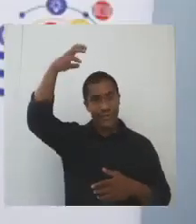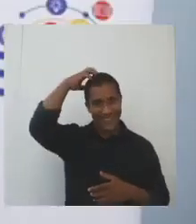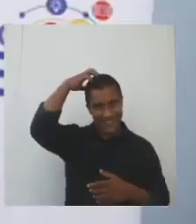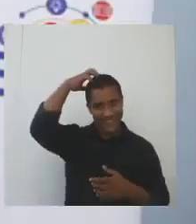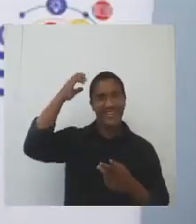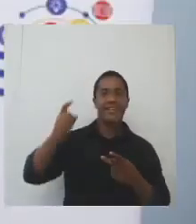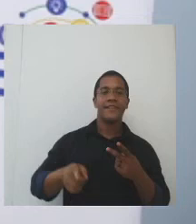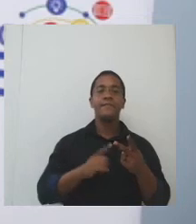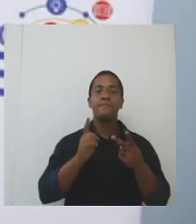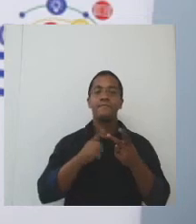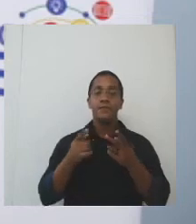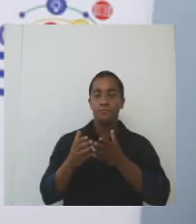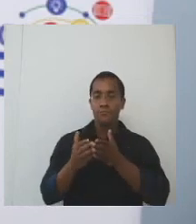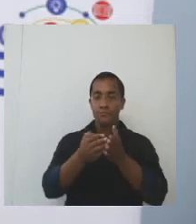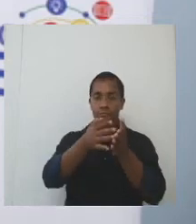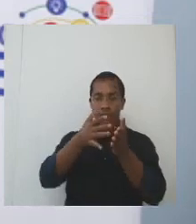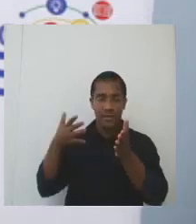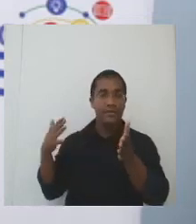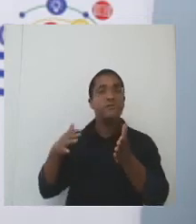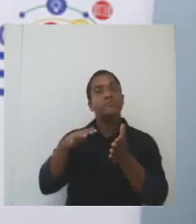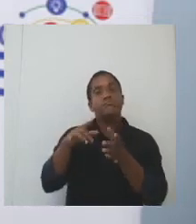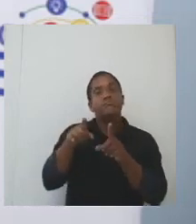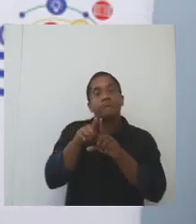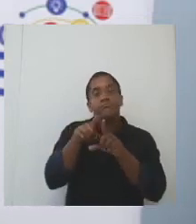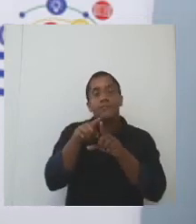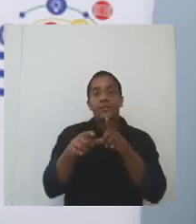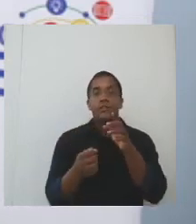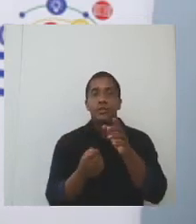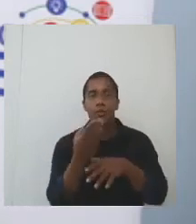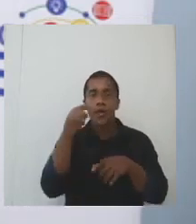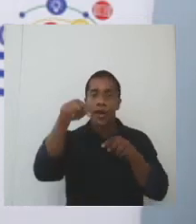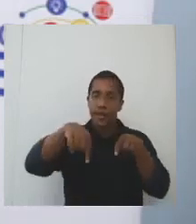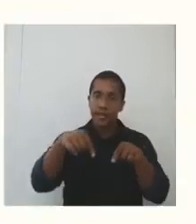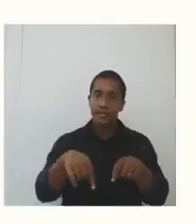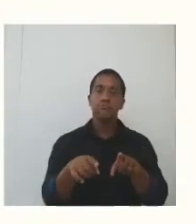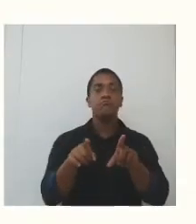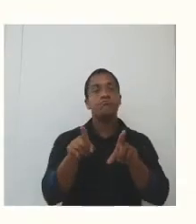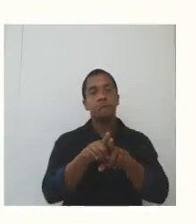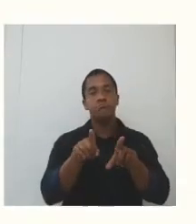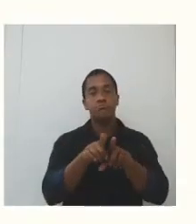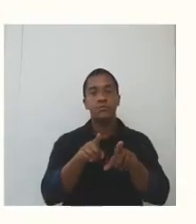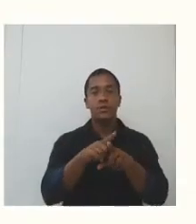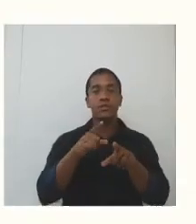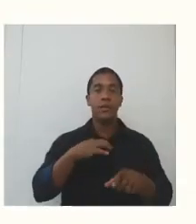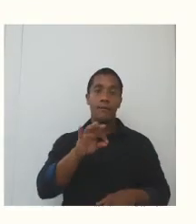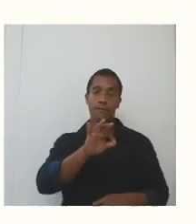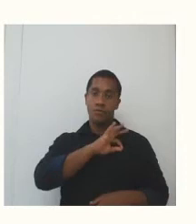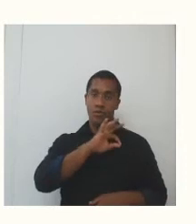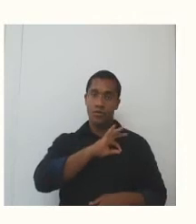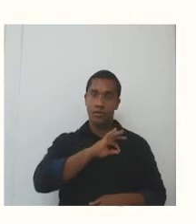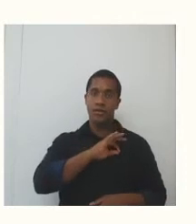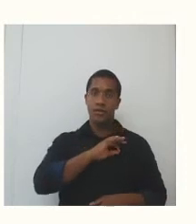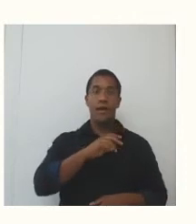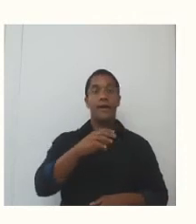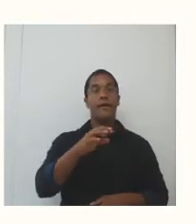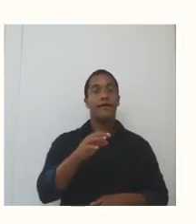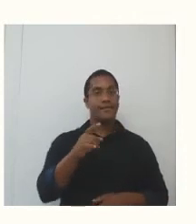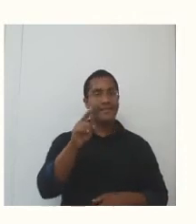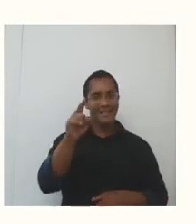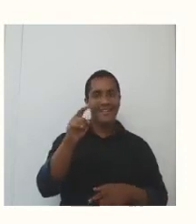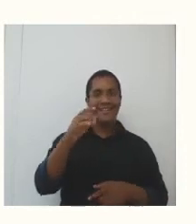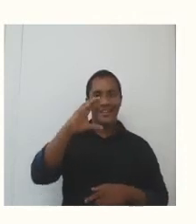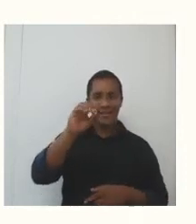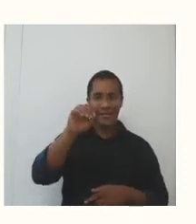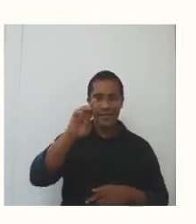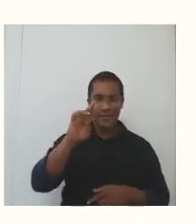da Marinha, que ele vai mandar instalar aqui também. Vamos ter a independência geral da Polícia da Corte, que um dia vai dar origem,